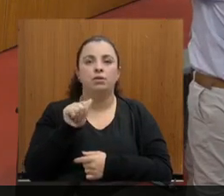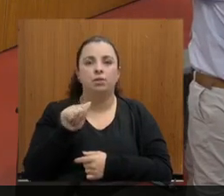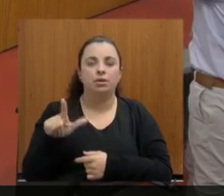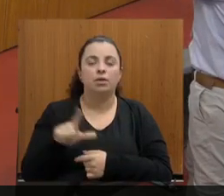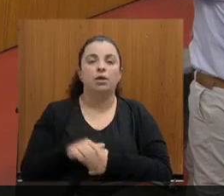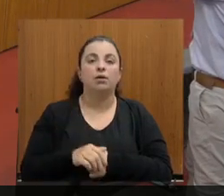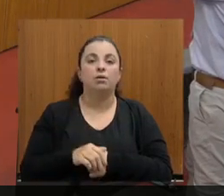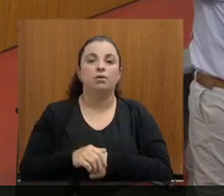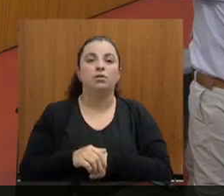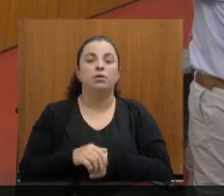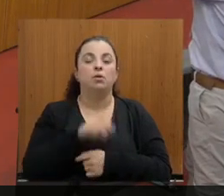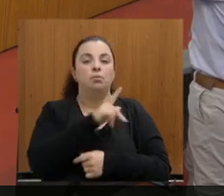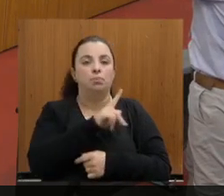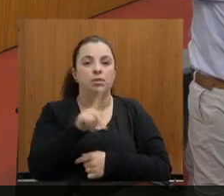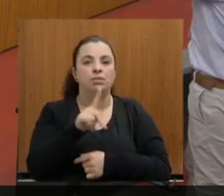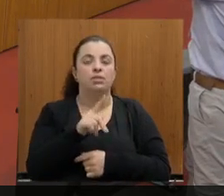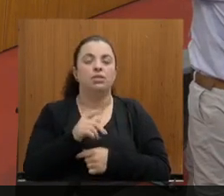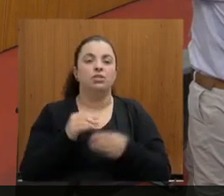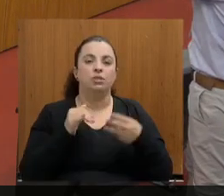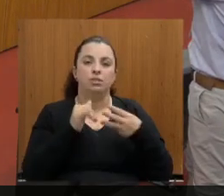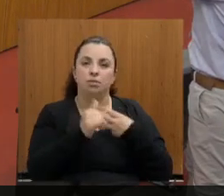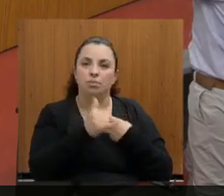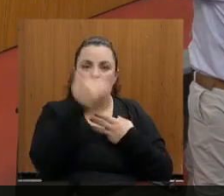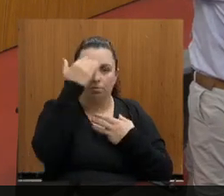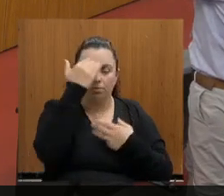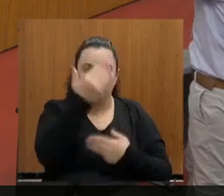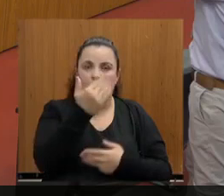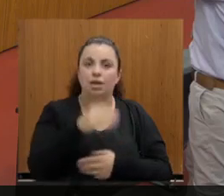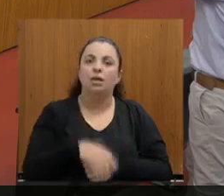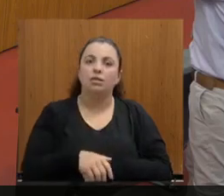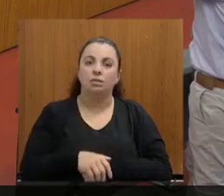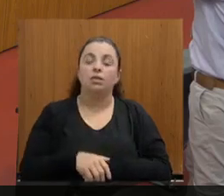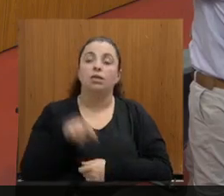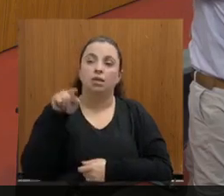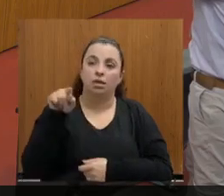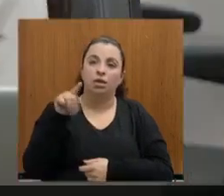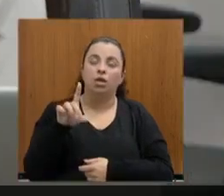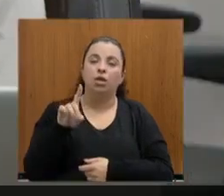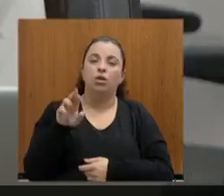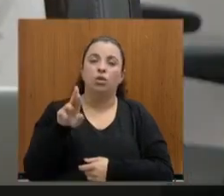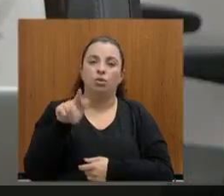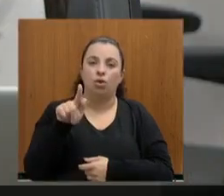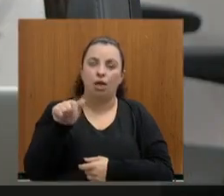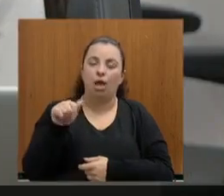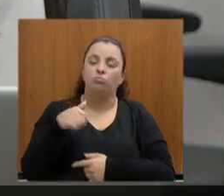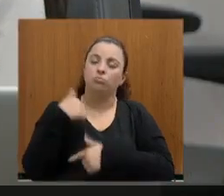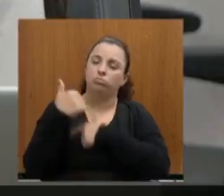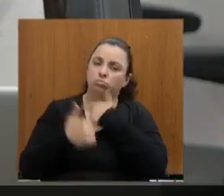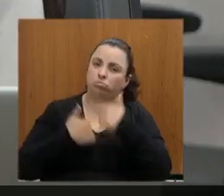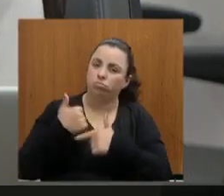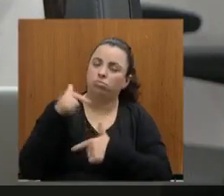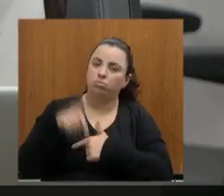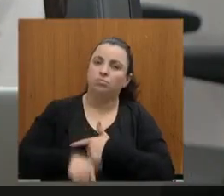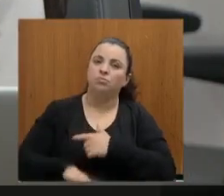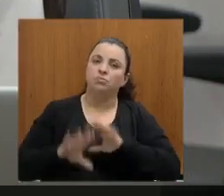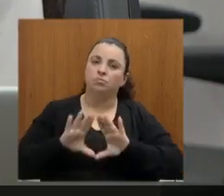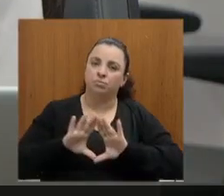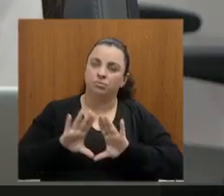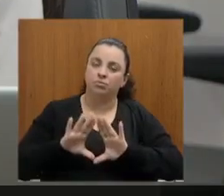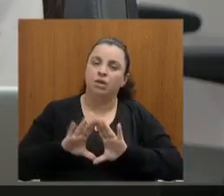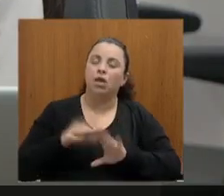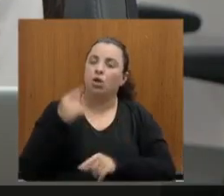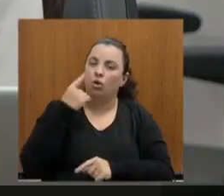da Cemig Doutor Rinaldo doorgal esse deputado também atuante aqui nessa casa viu dordal